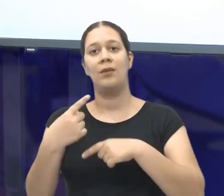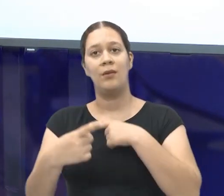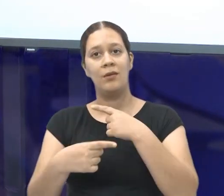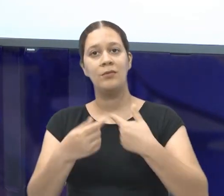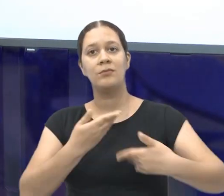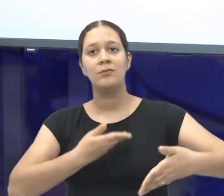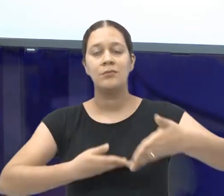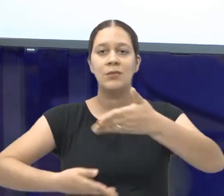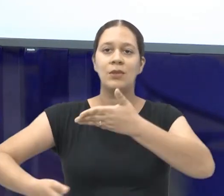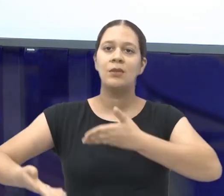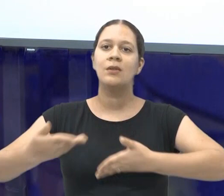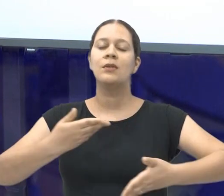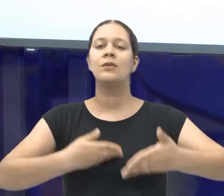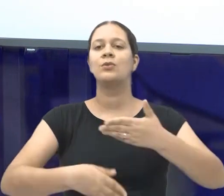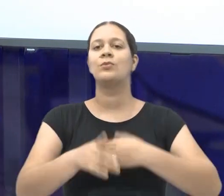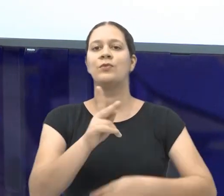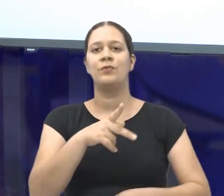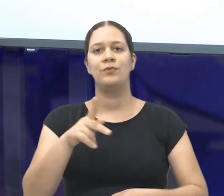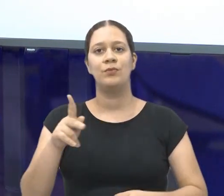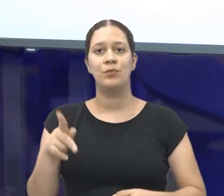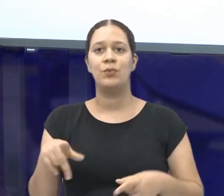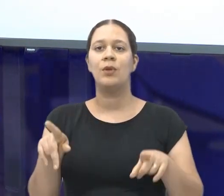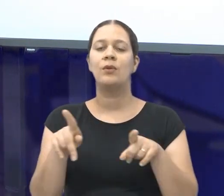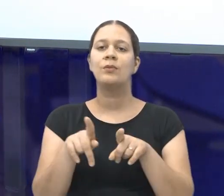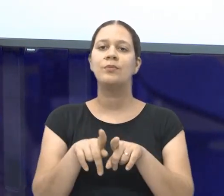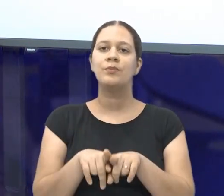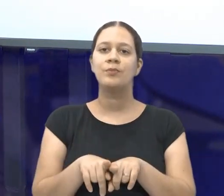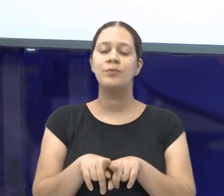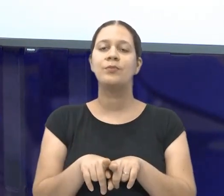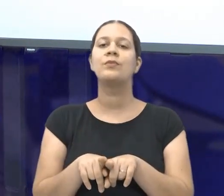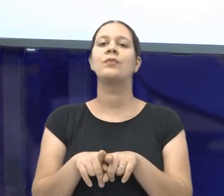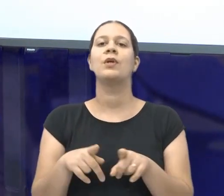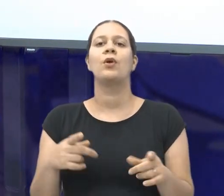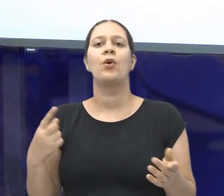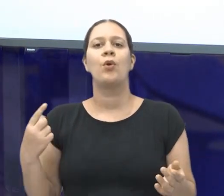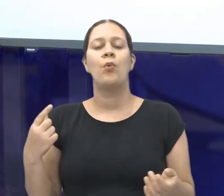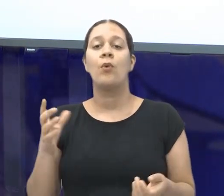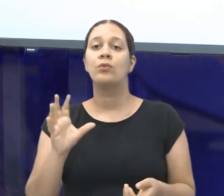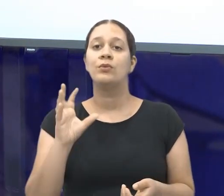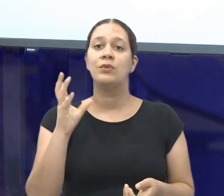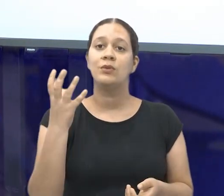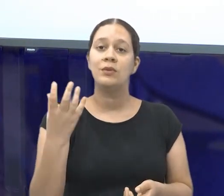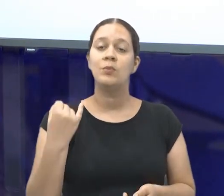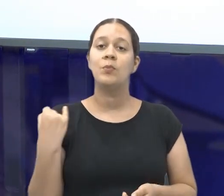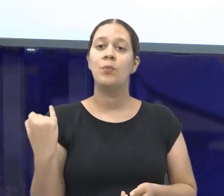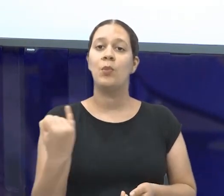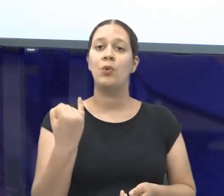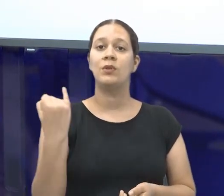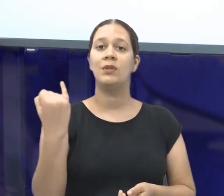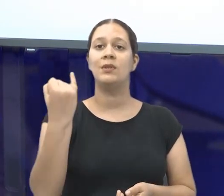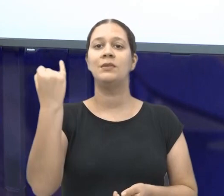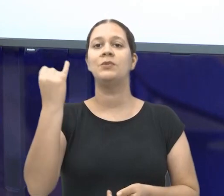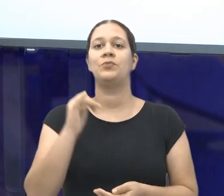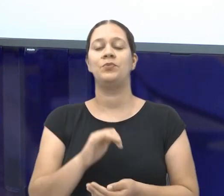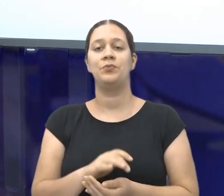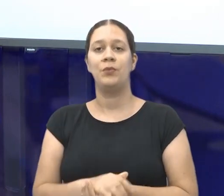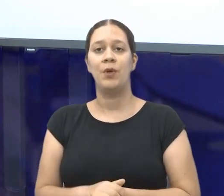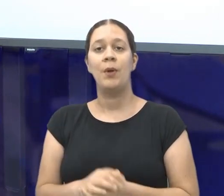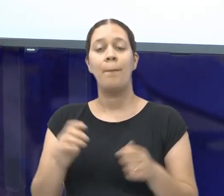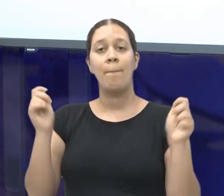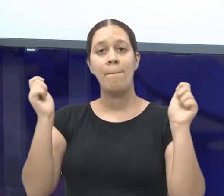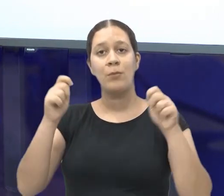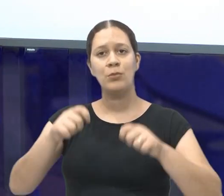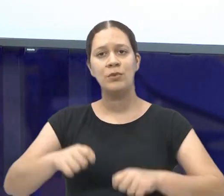os colegas, para os professores também. Um fato, um acontecimento importante da sua vida que foi